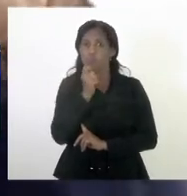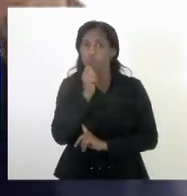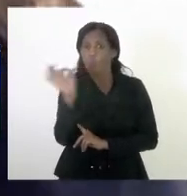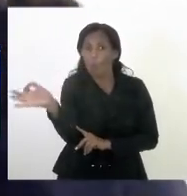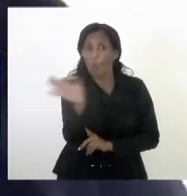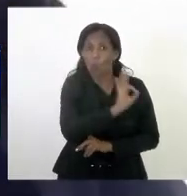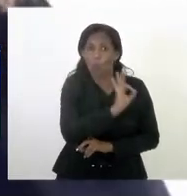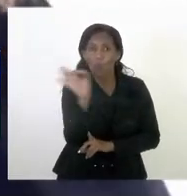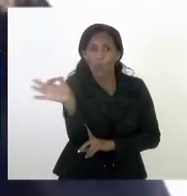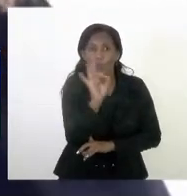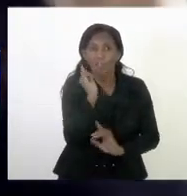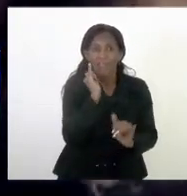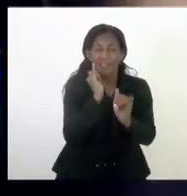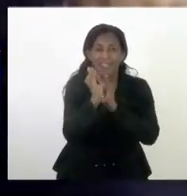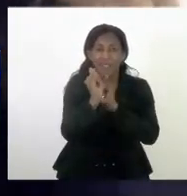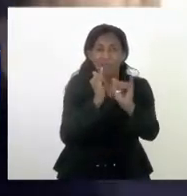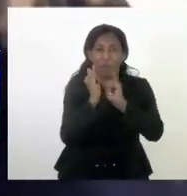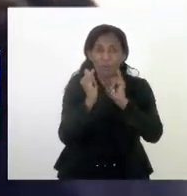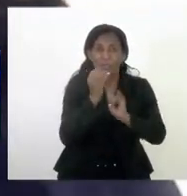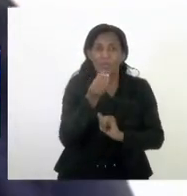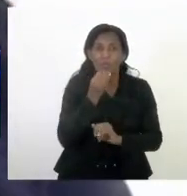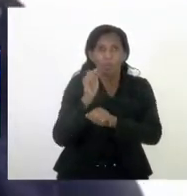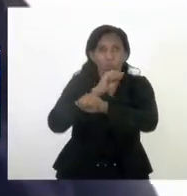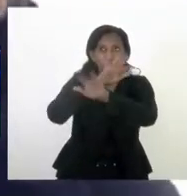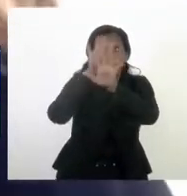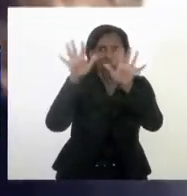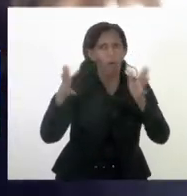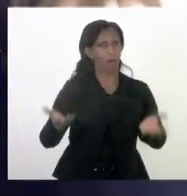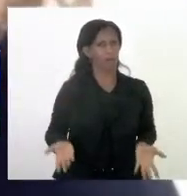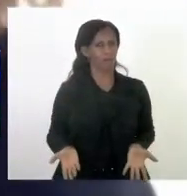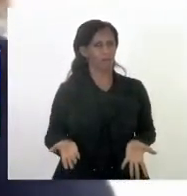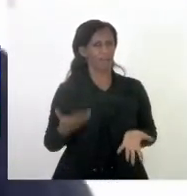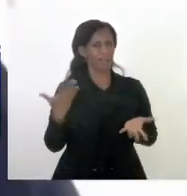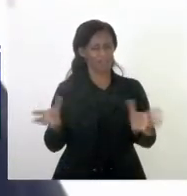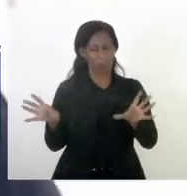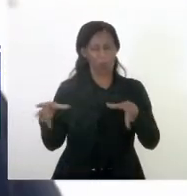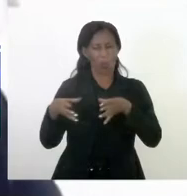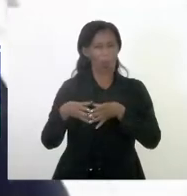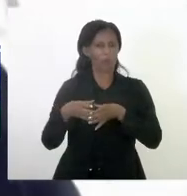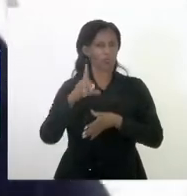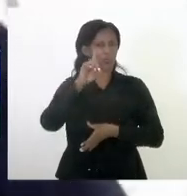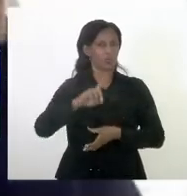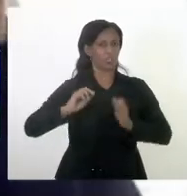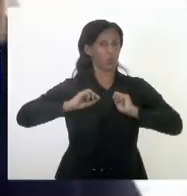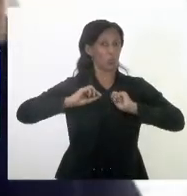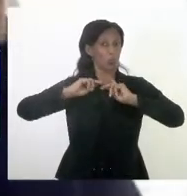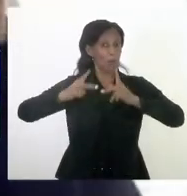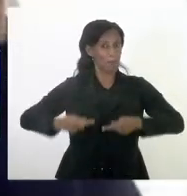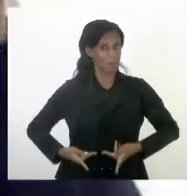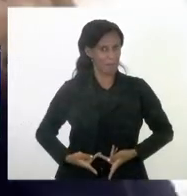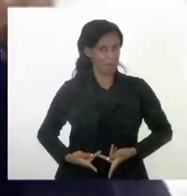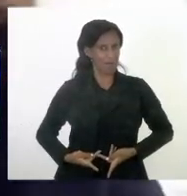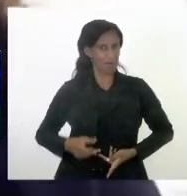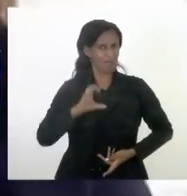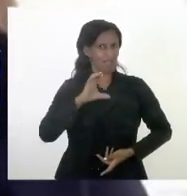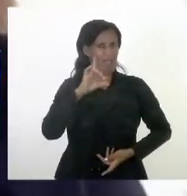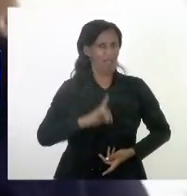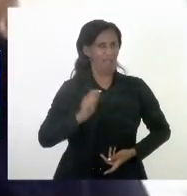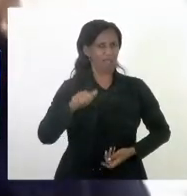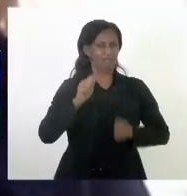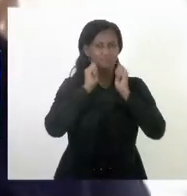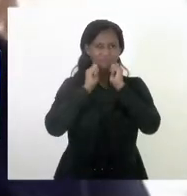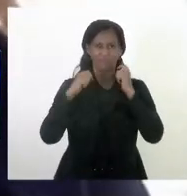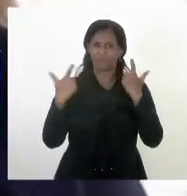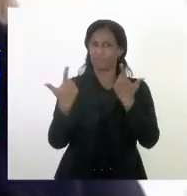nenhuma informação de transparência. Então, nossa Comissão de Defesa dos Direitos Humanos e Cidadania aqui da LERJ